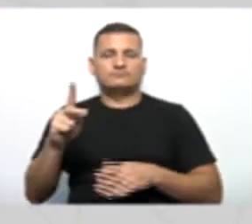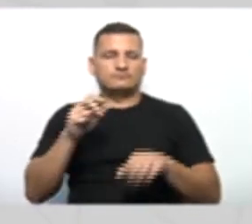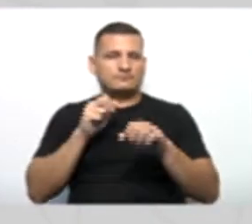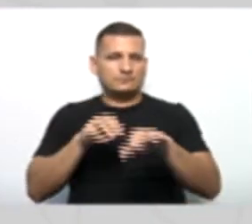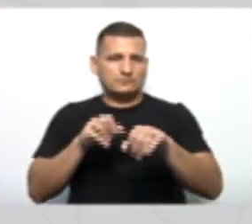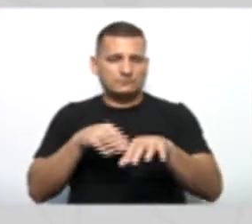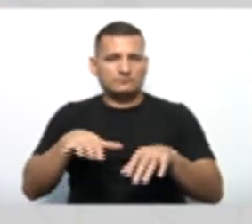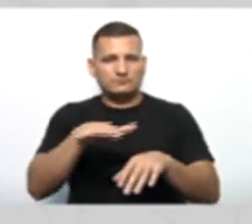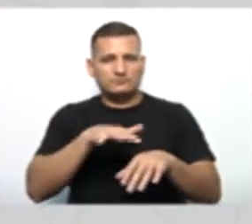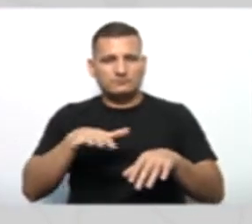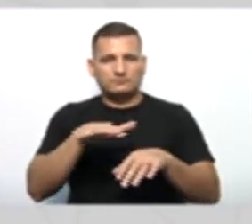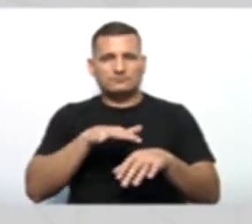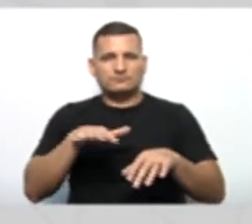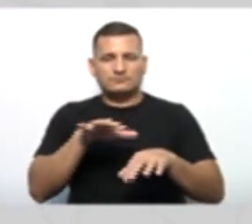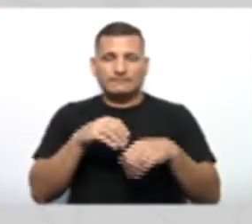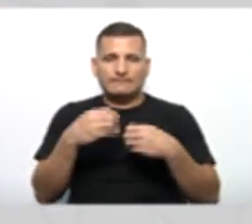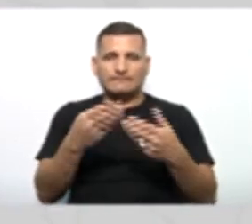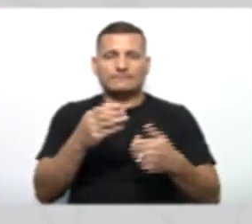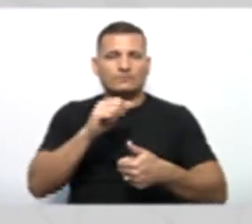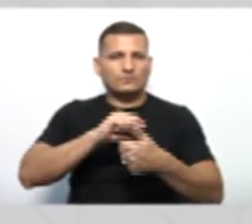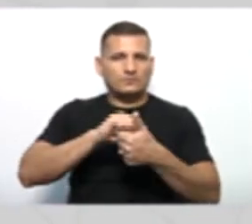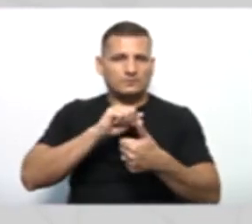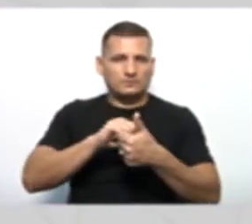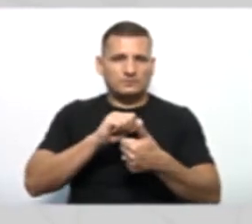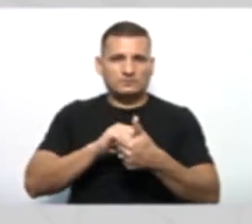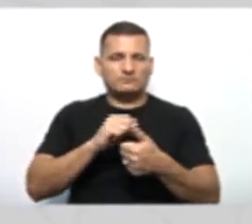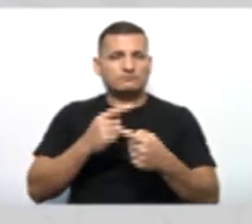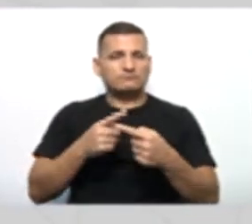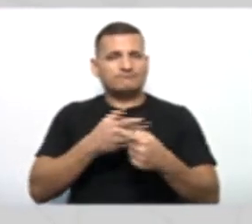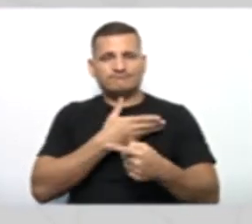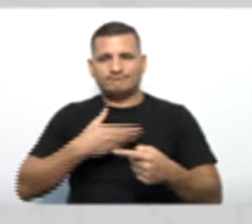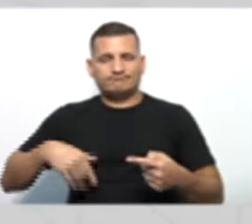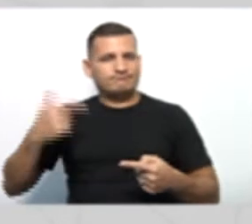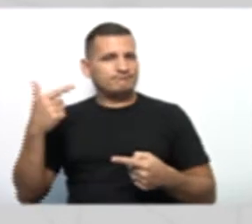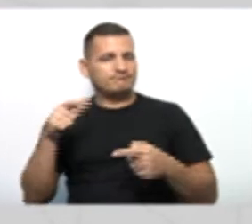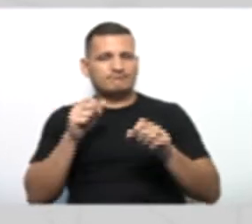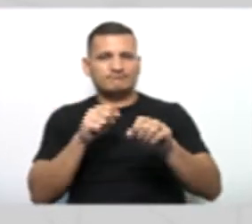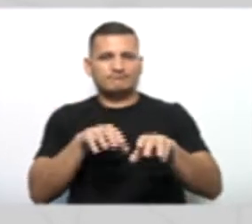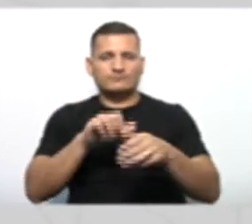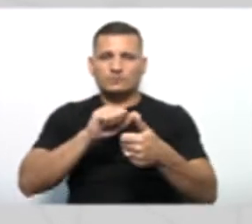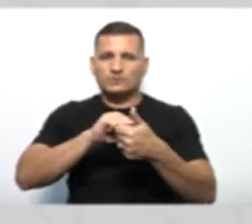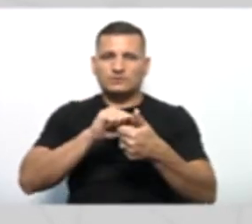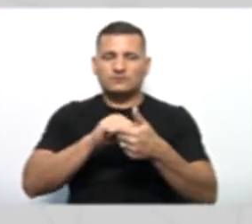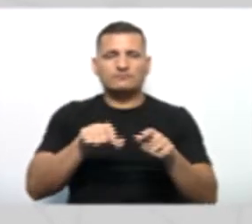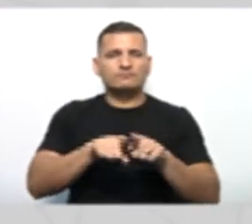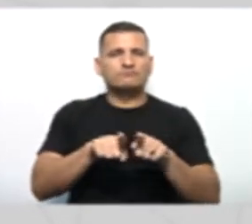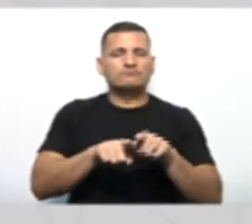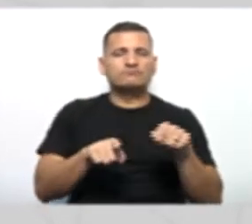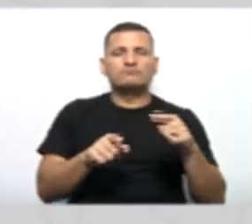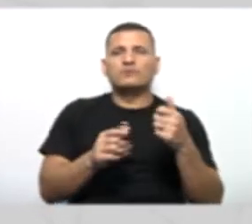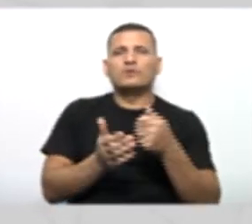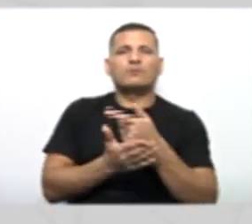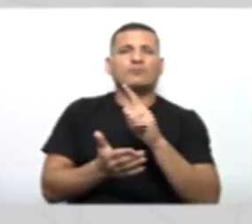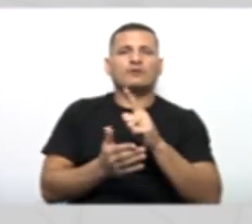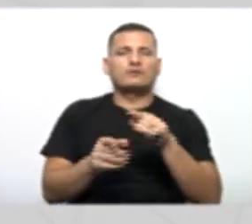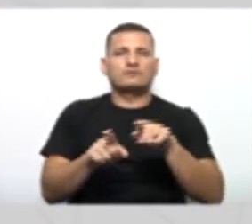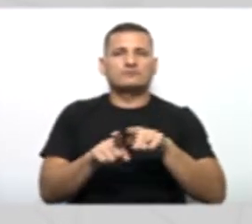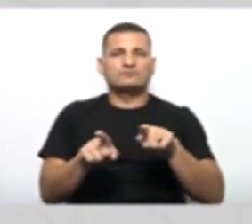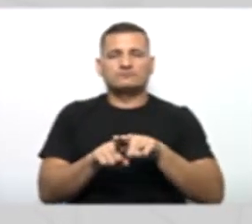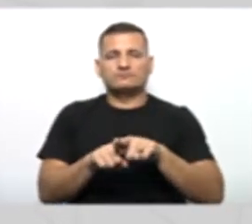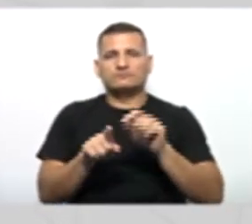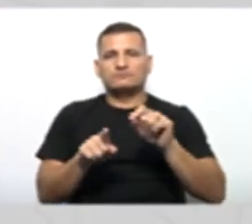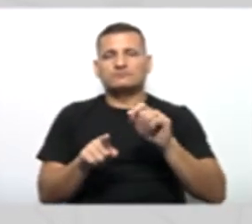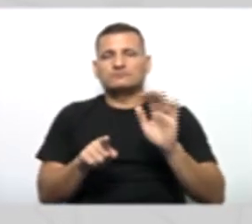para oferecer um ensino de qualidade que não era mais oferecido pelo governo e para não pagar mensalidades tão altas que eram